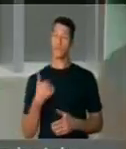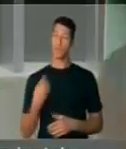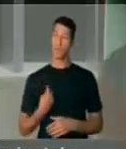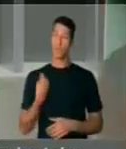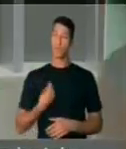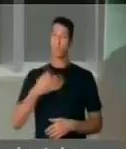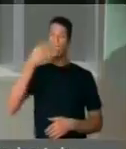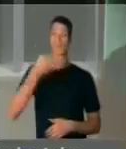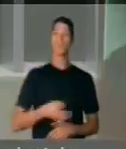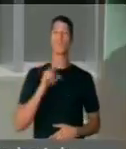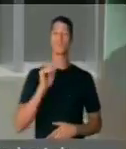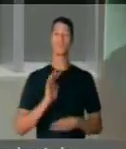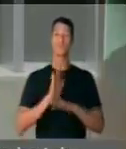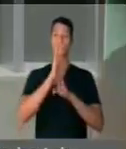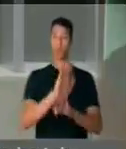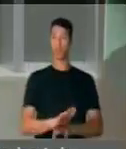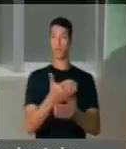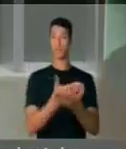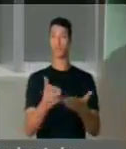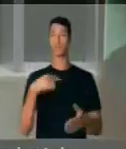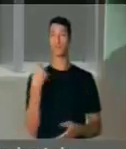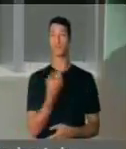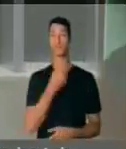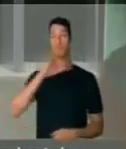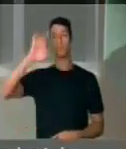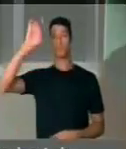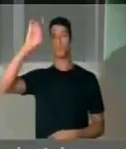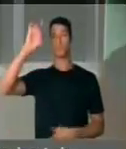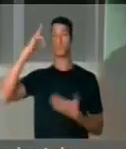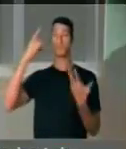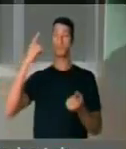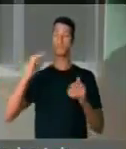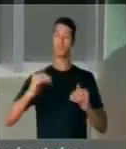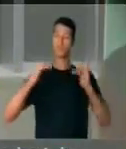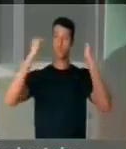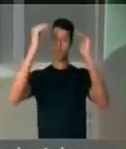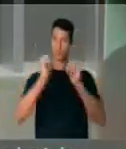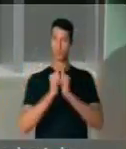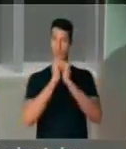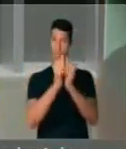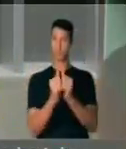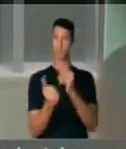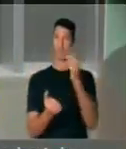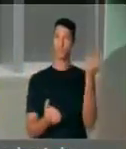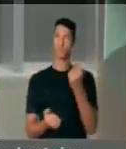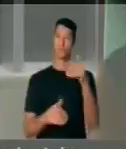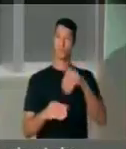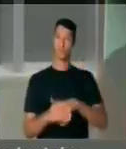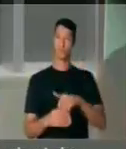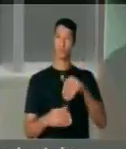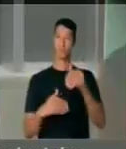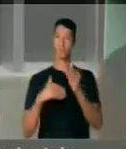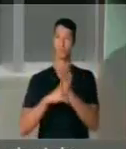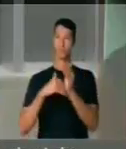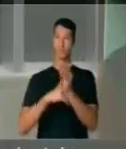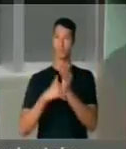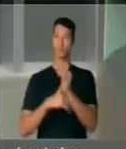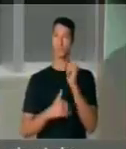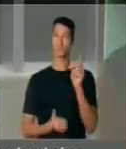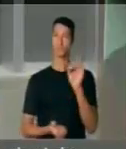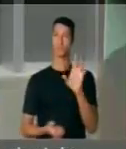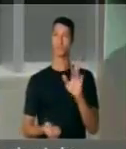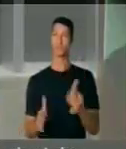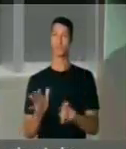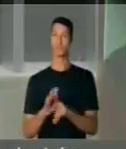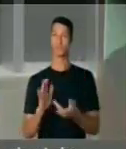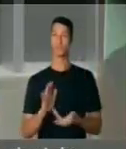Estou aqui certo de que com a ajuda dele, do nosso Deus, vamos avançar juntos. E o único voto secreto que sobrou